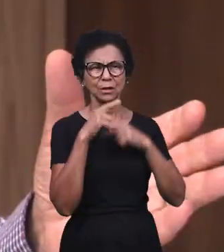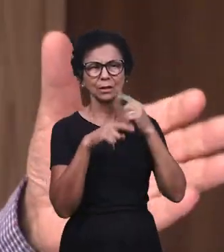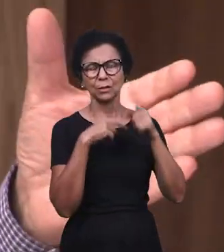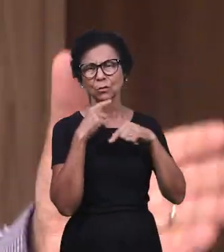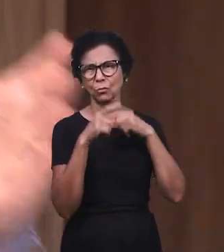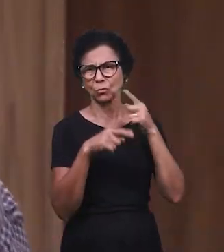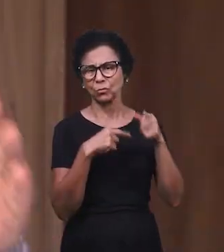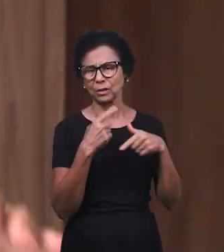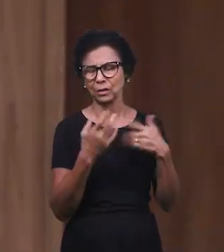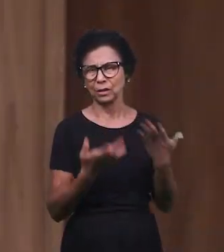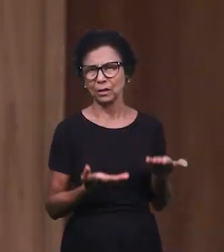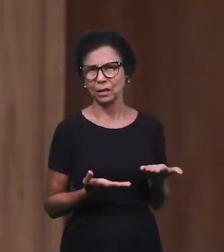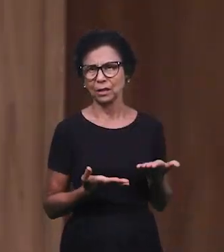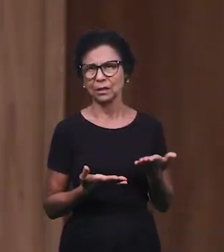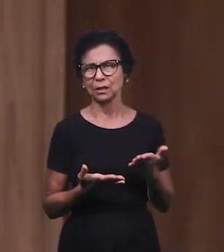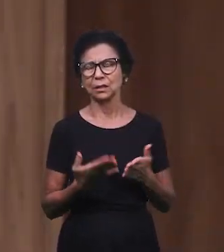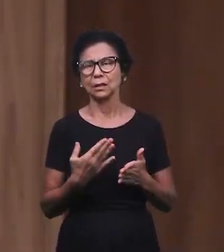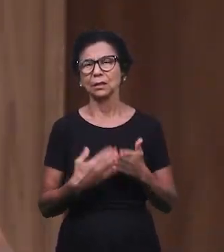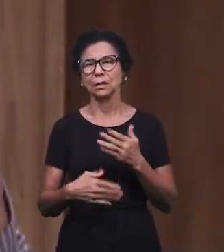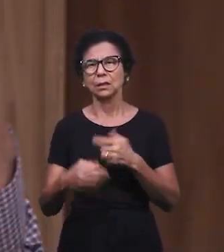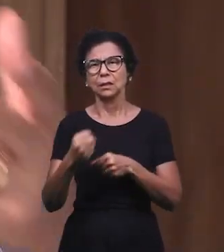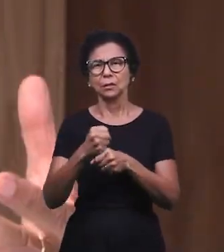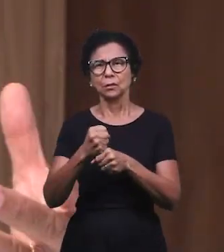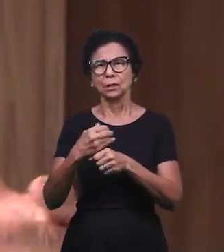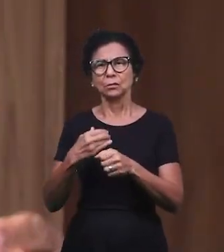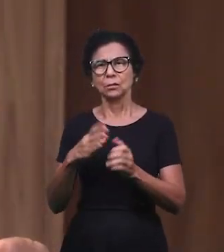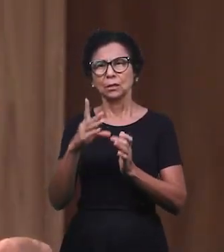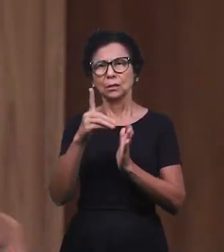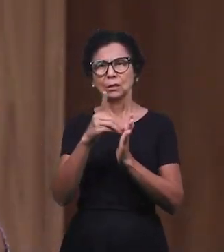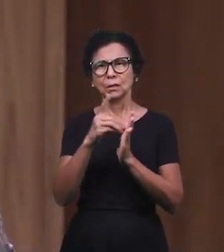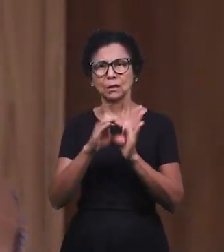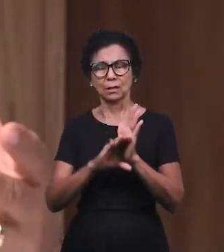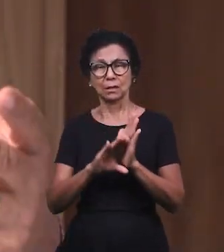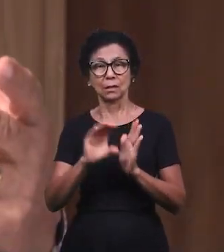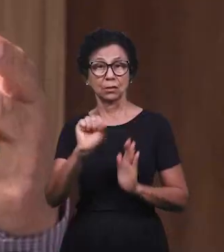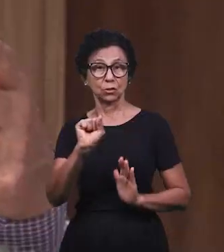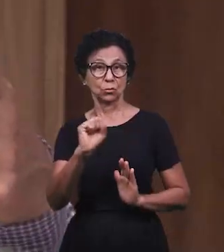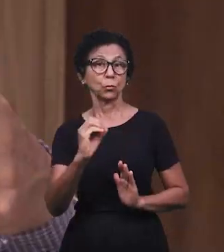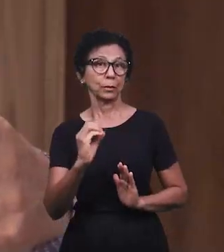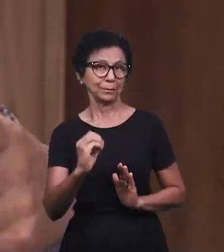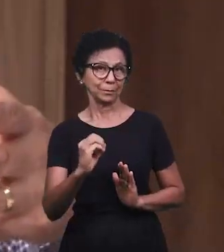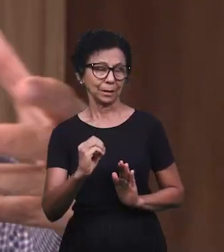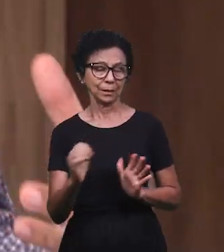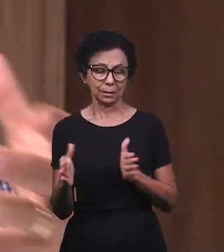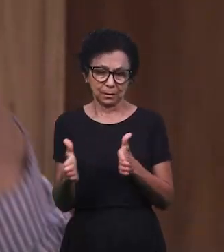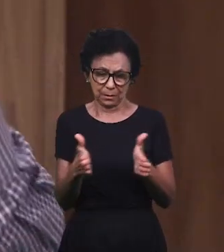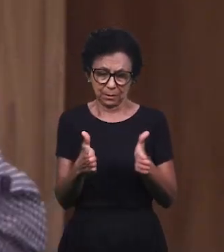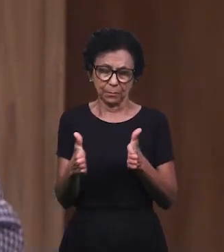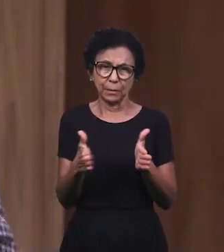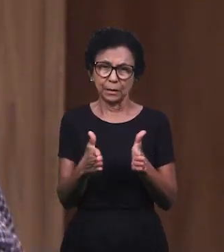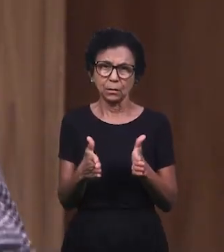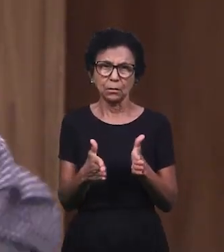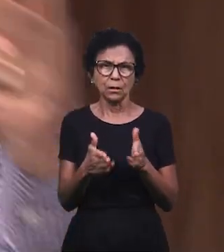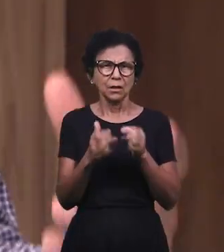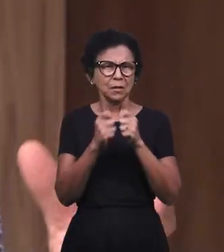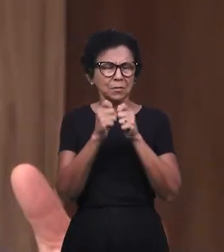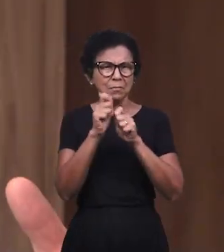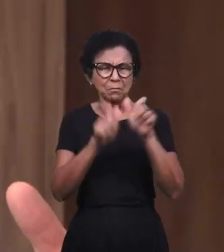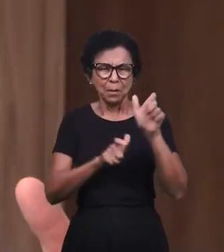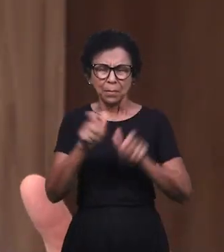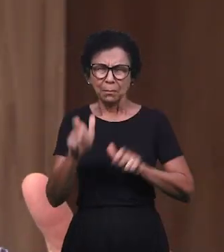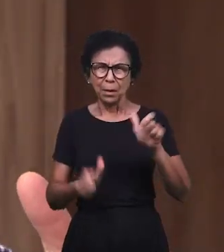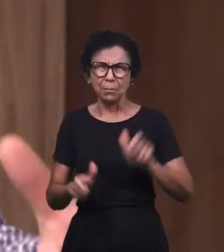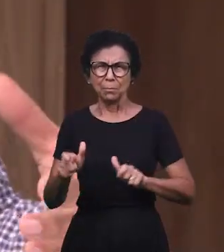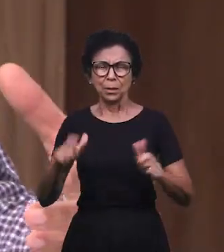1980, a década de 80, foi uma década em que muitos cientistas no mundo